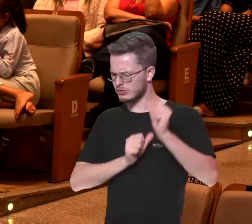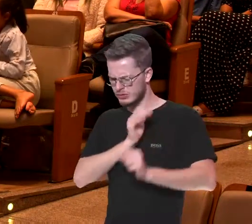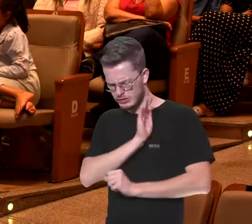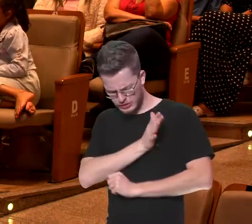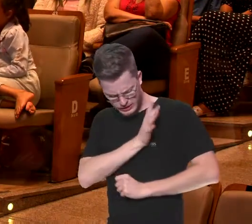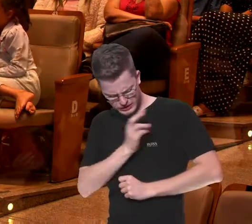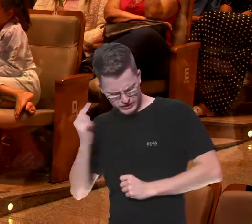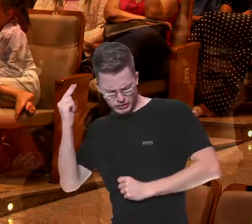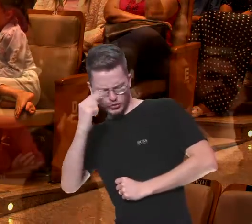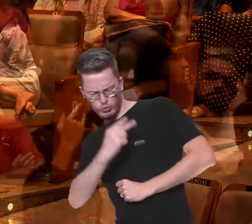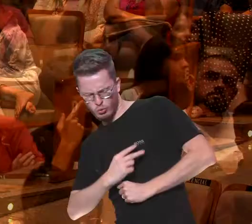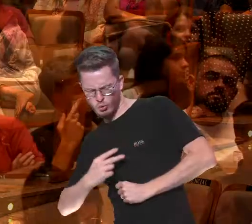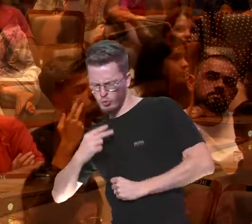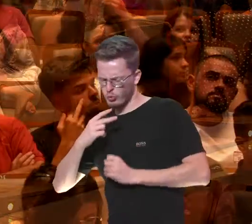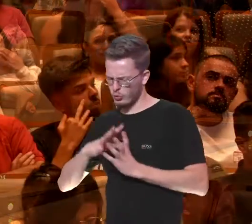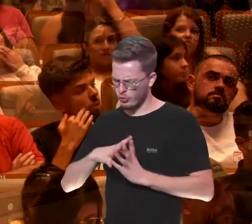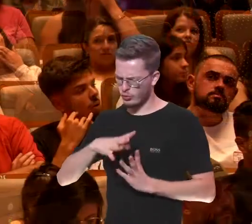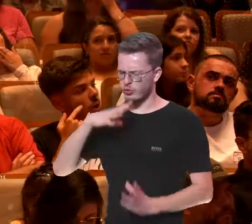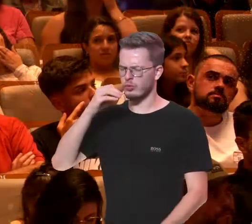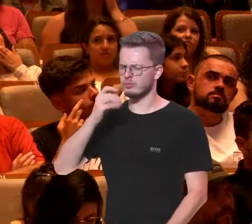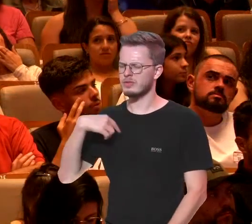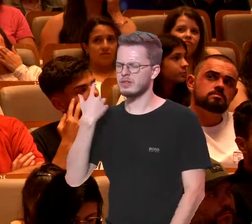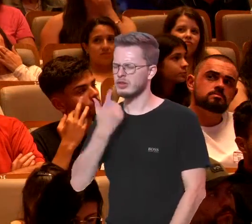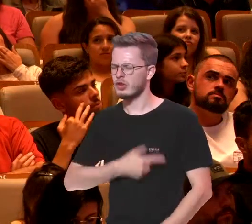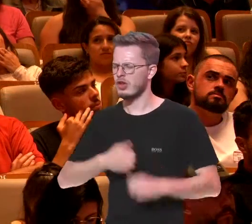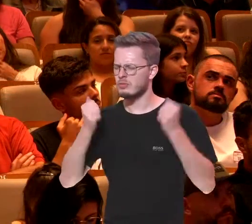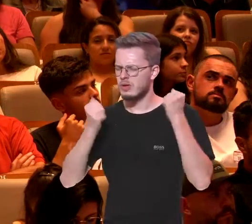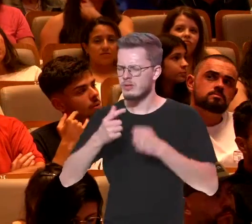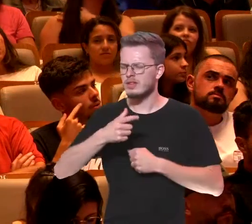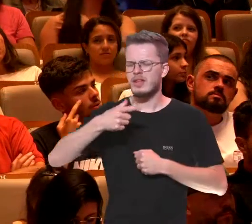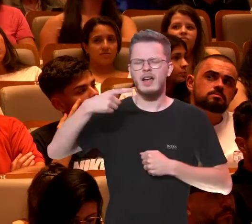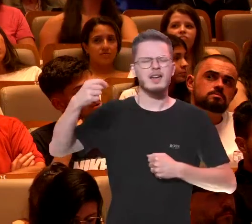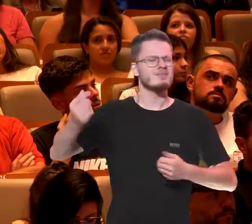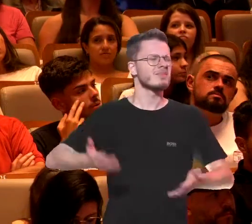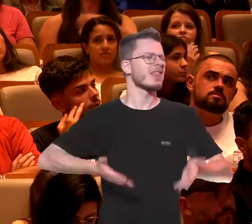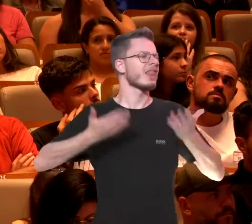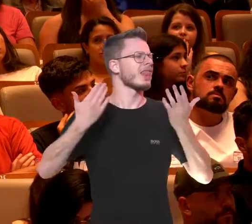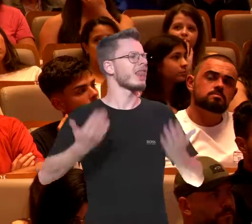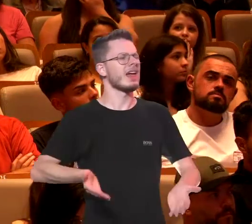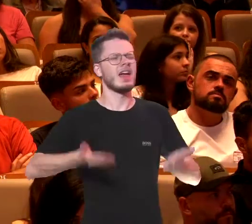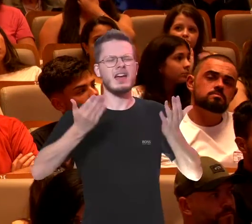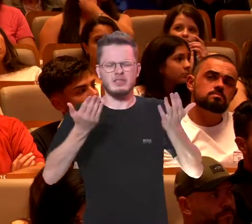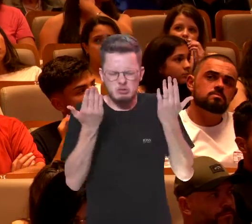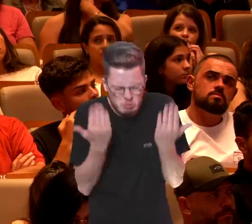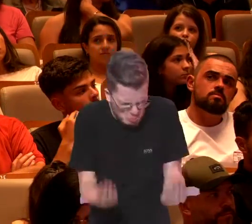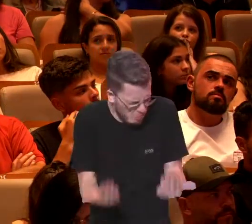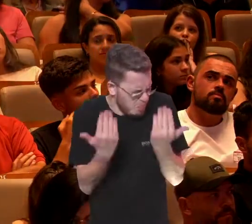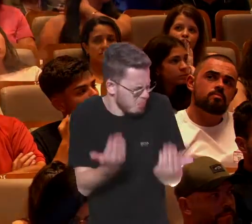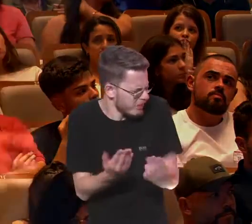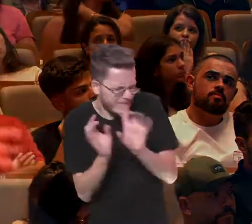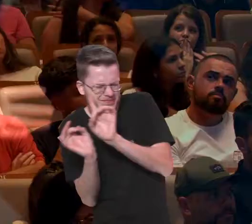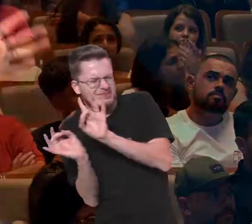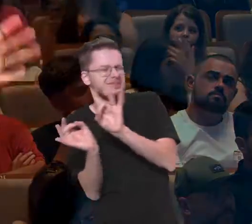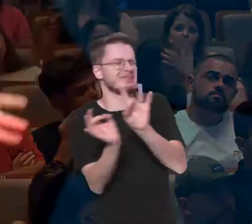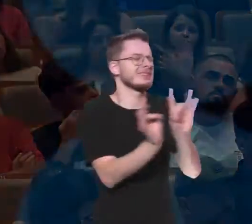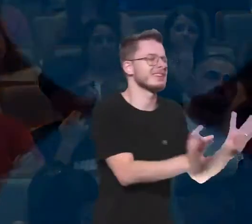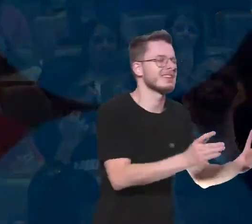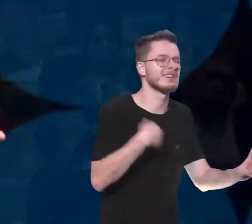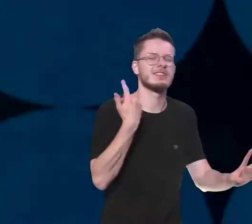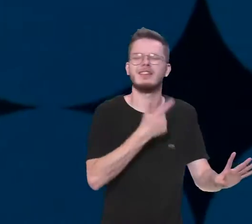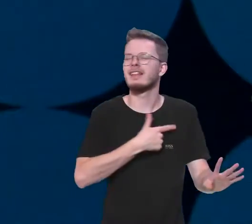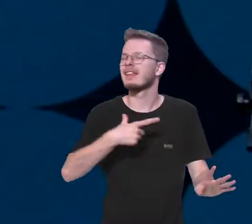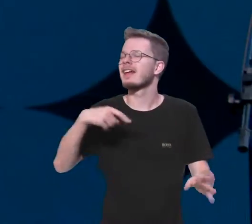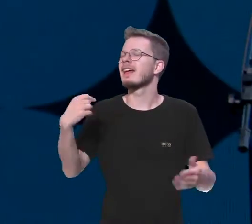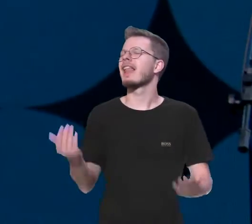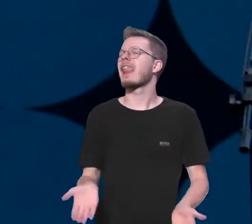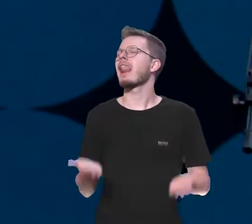possa sair daqui carregando toneladas a menos, Senhor Deus, que às vezes a gente tem se permitido carregar, mas que hoje o Senhor vai